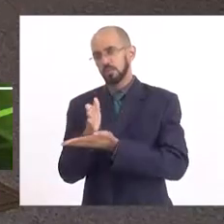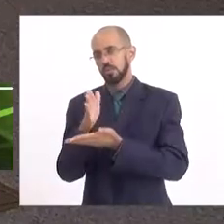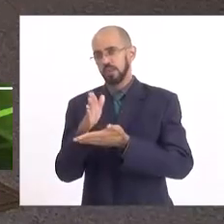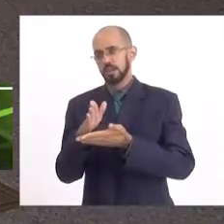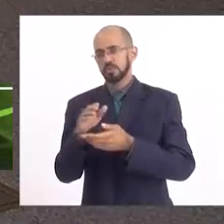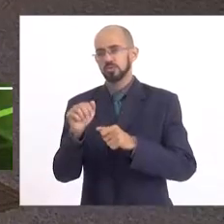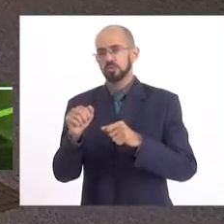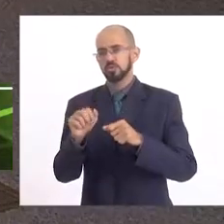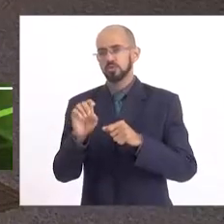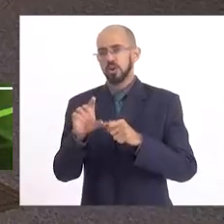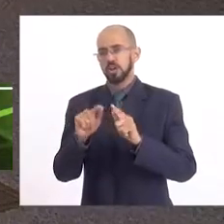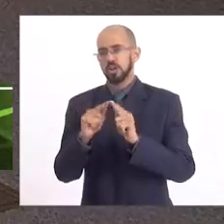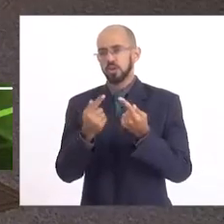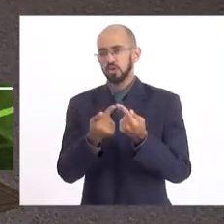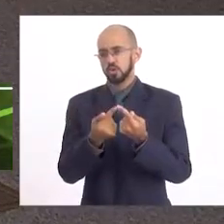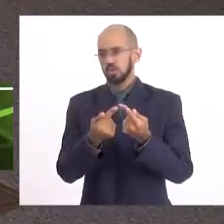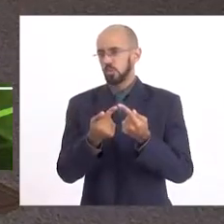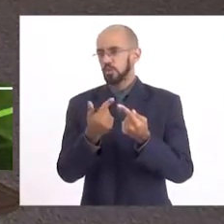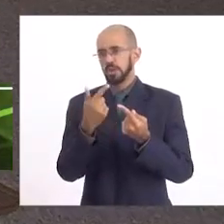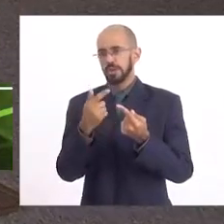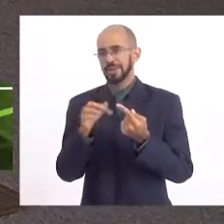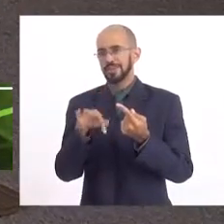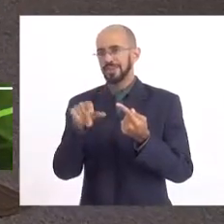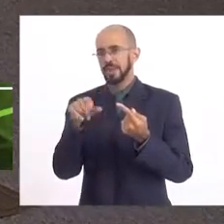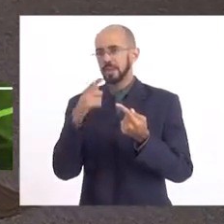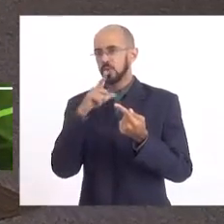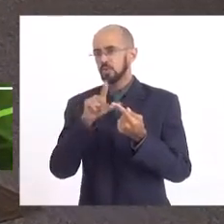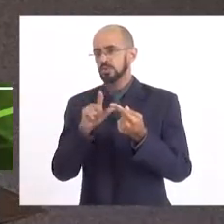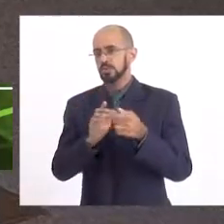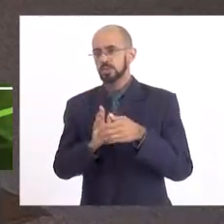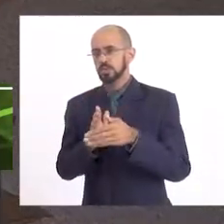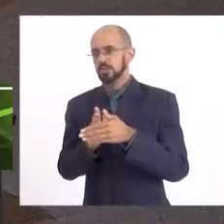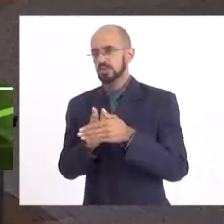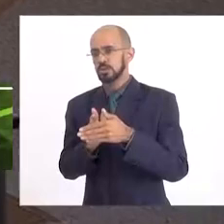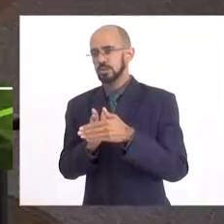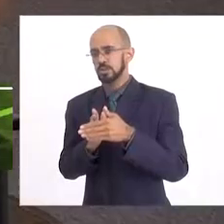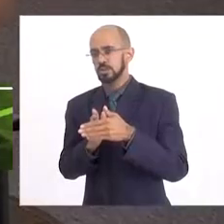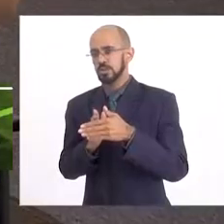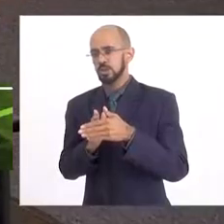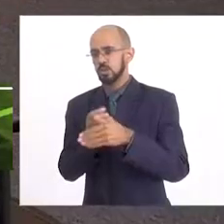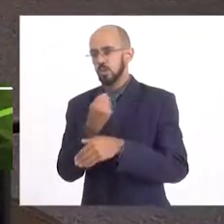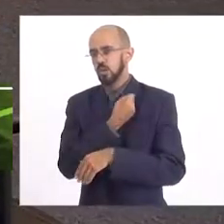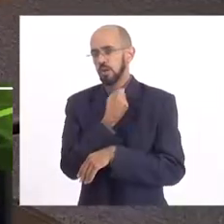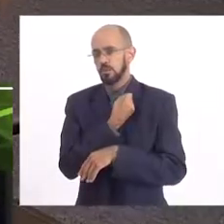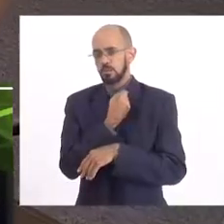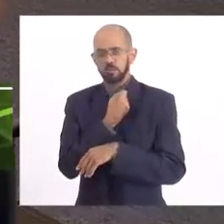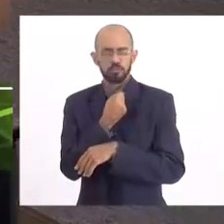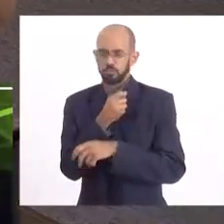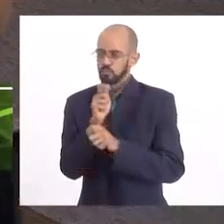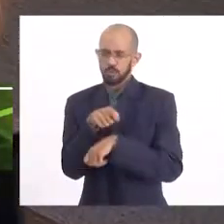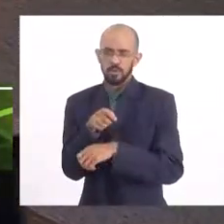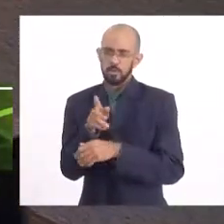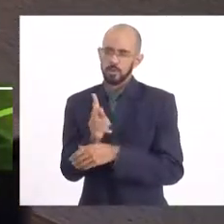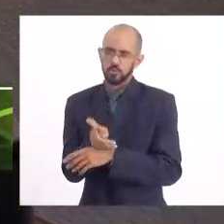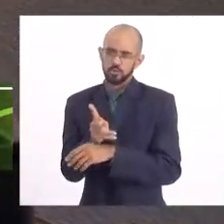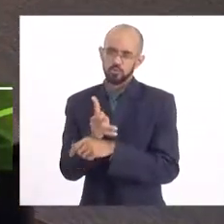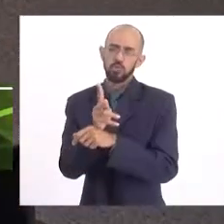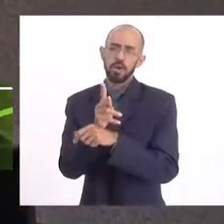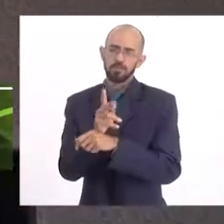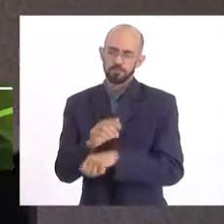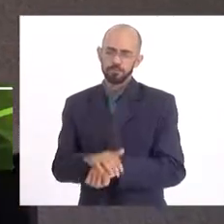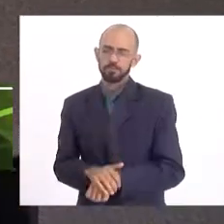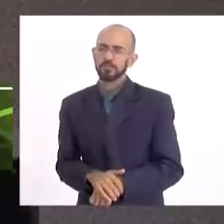teria aquele grupo que não atingisse um determinado número, eles já não tinham como dar continuidade. Vou simplificar